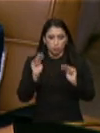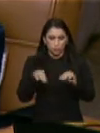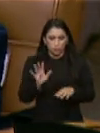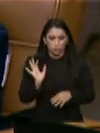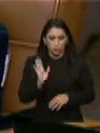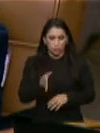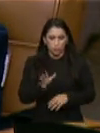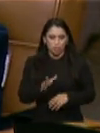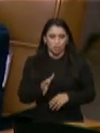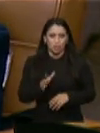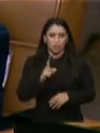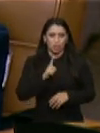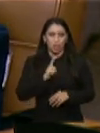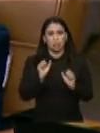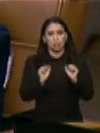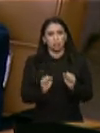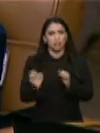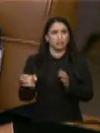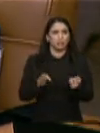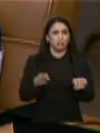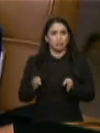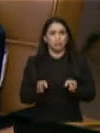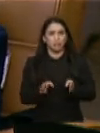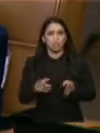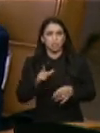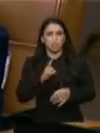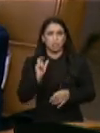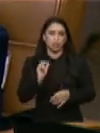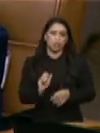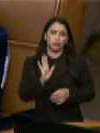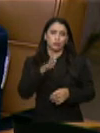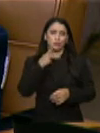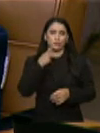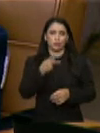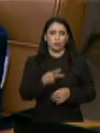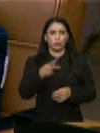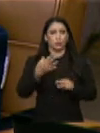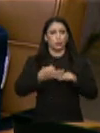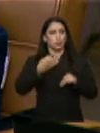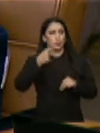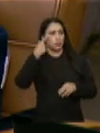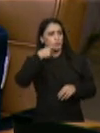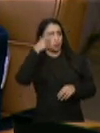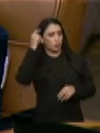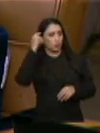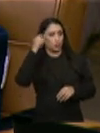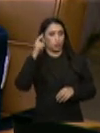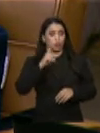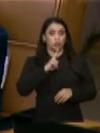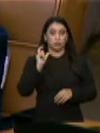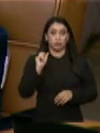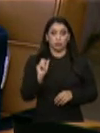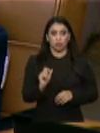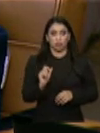mais adequada, embora estejamos, como disse o ministro Barroso, cuidando